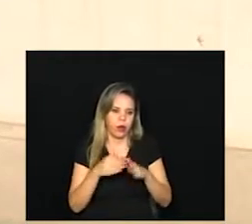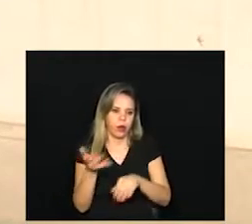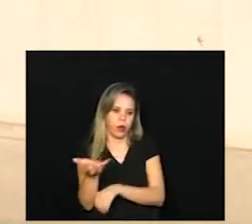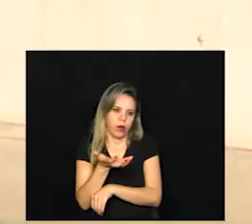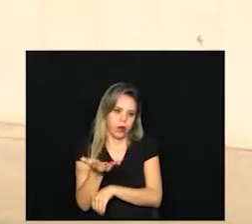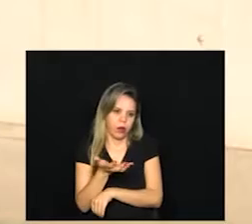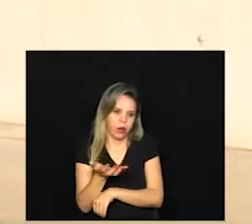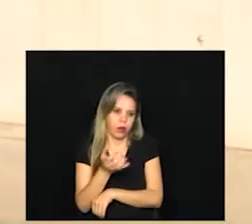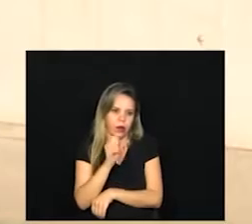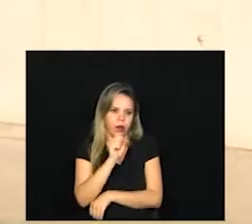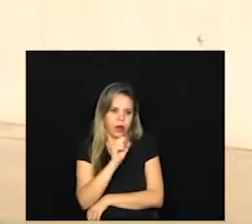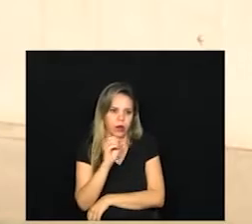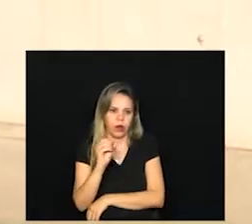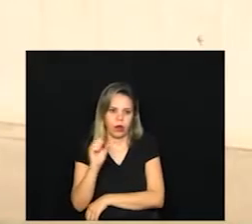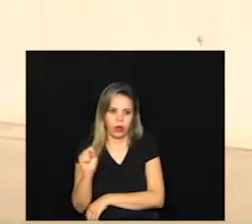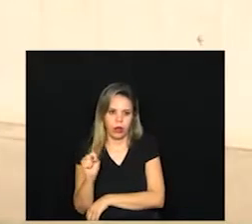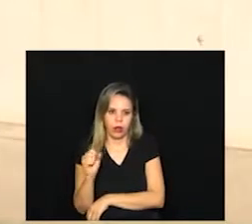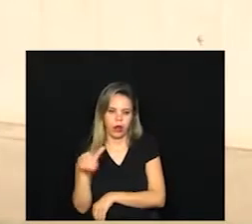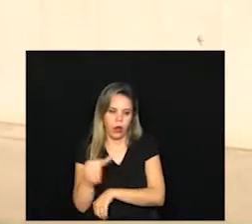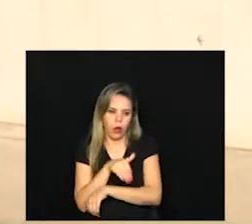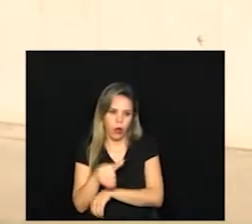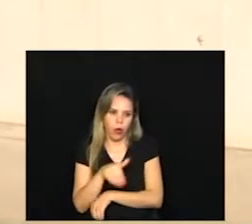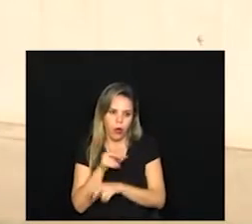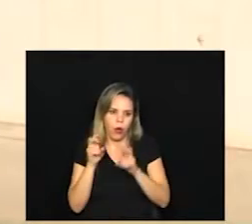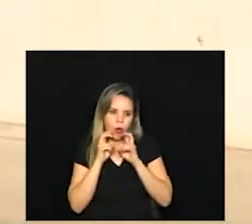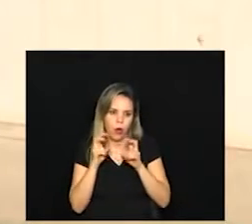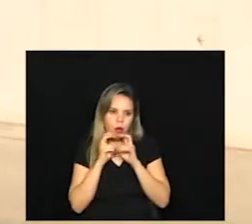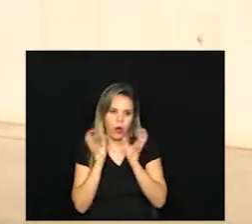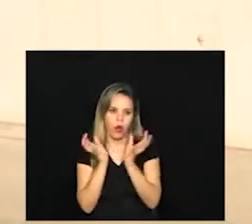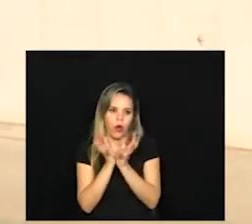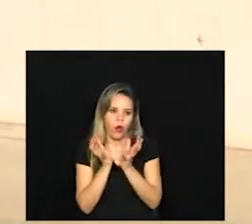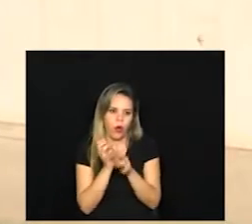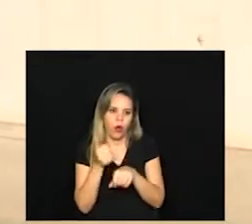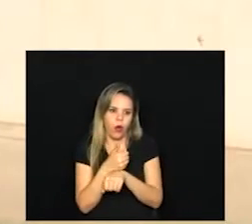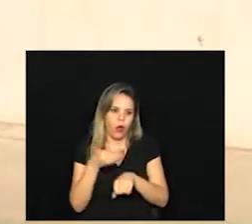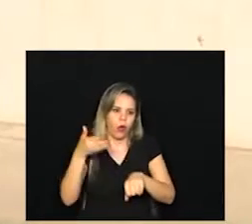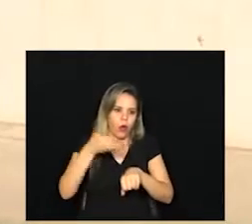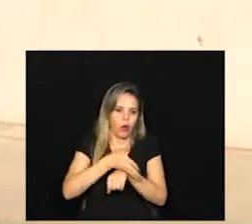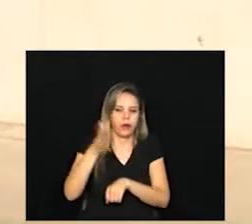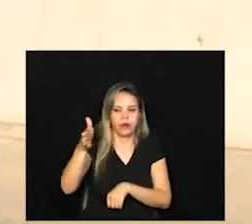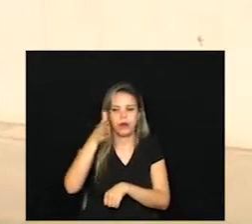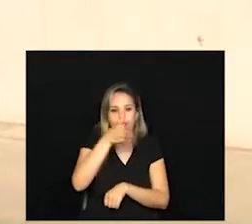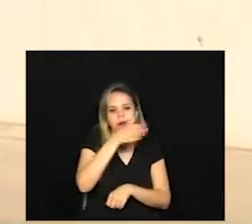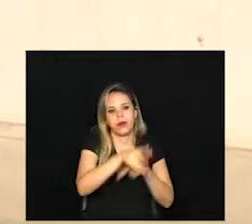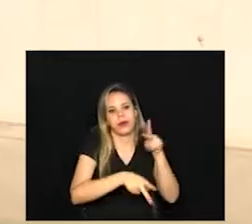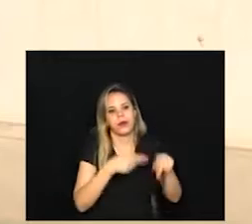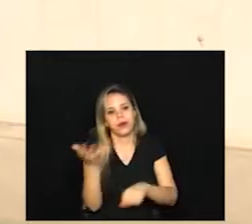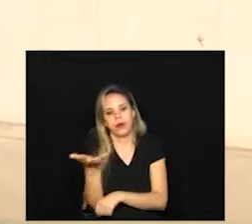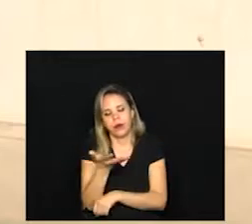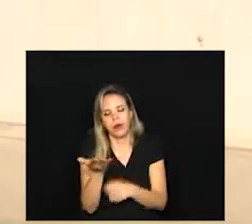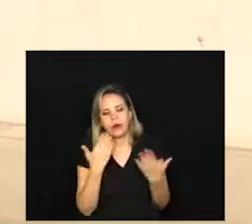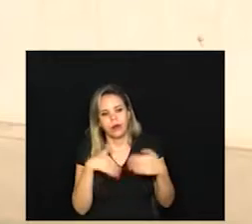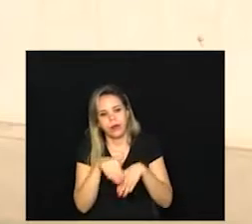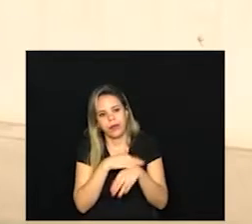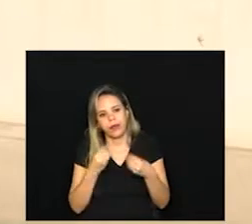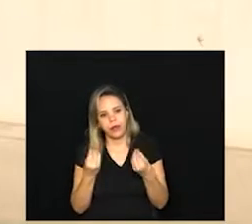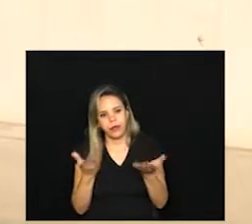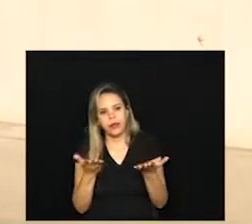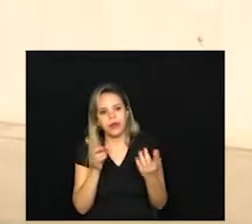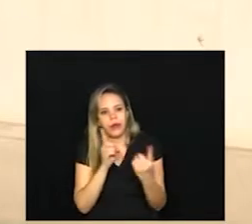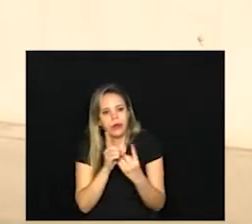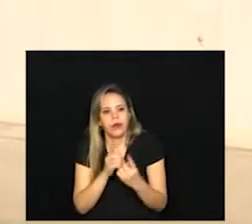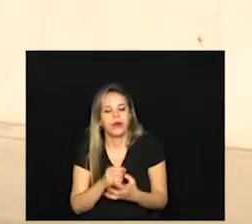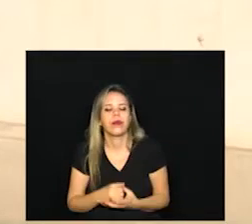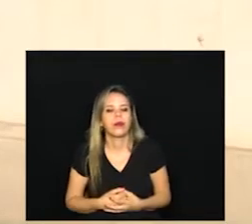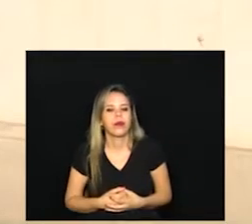pelo SOS Rua. O SOS Rua é a equipe que vai até onde estão as pessoas e fazem abordagem ofertando serviços,